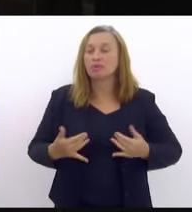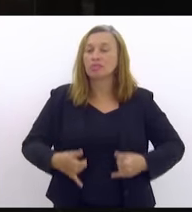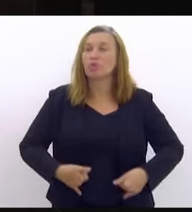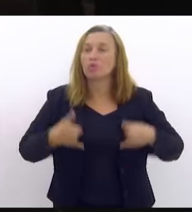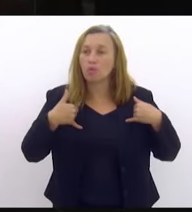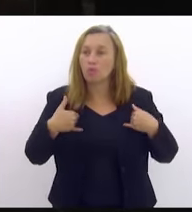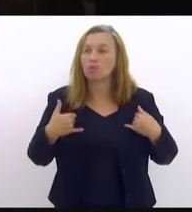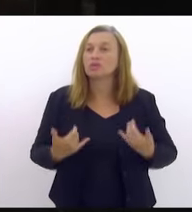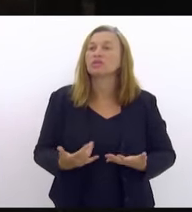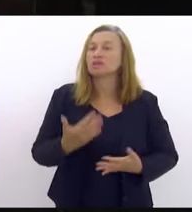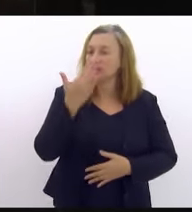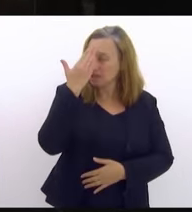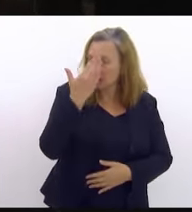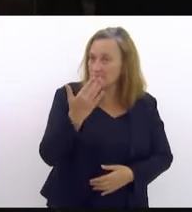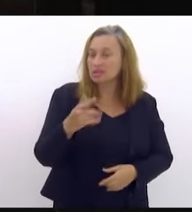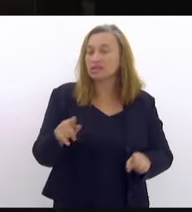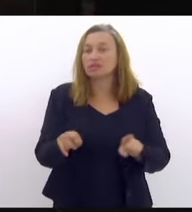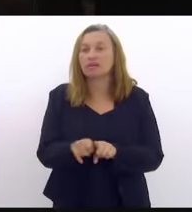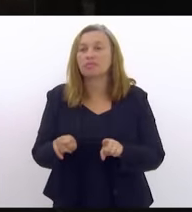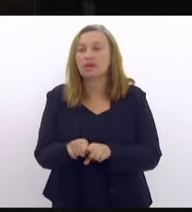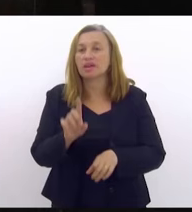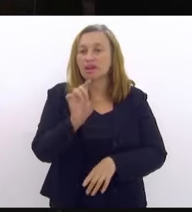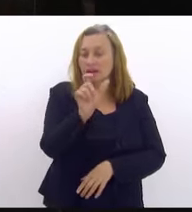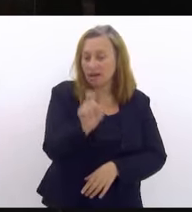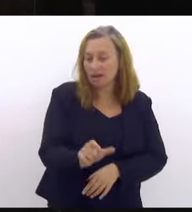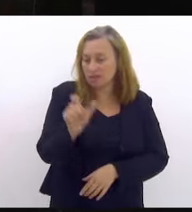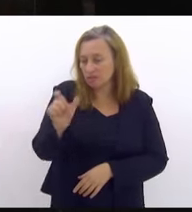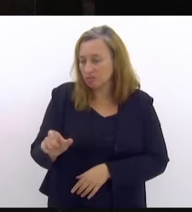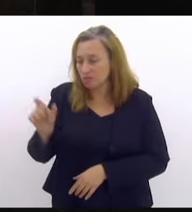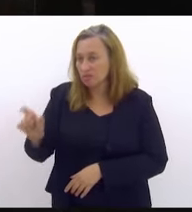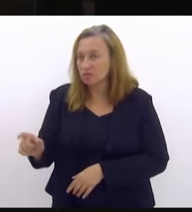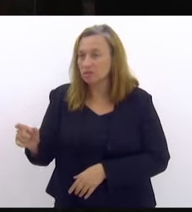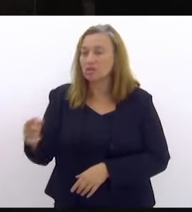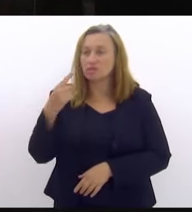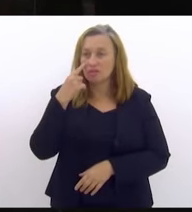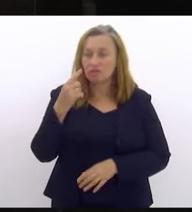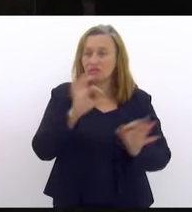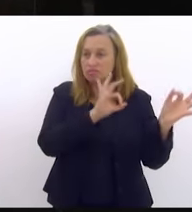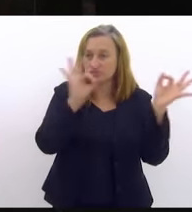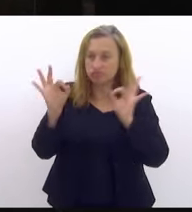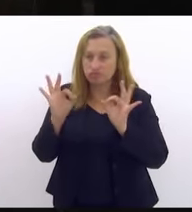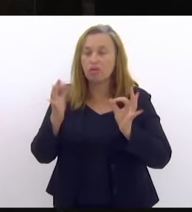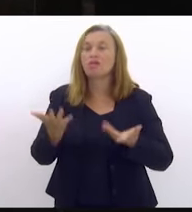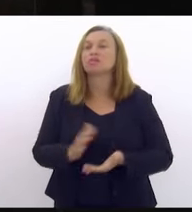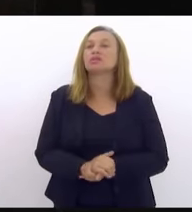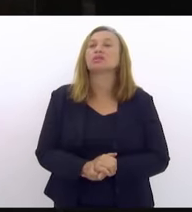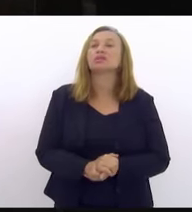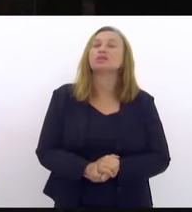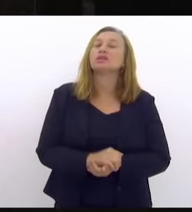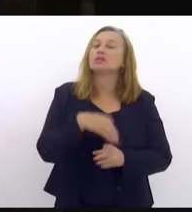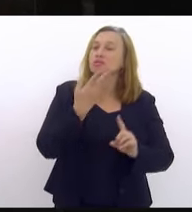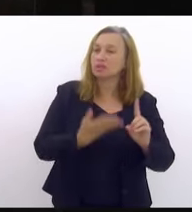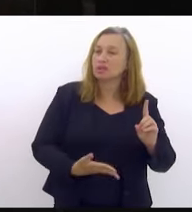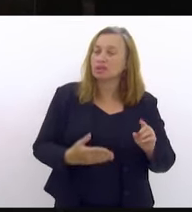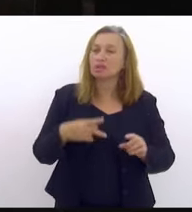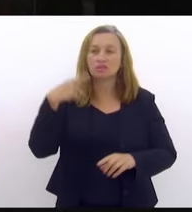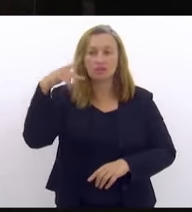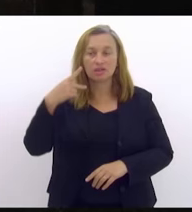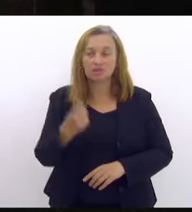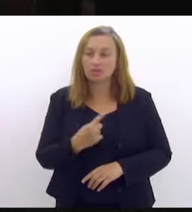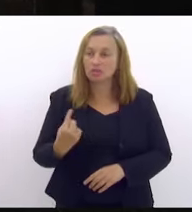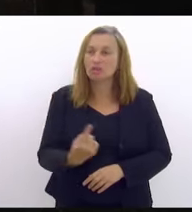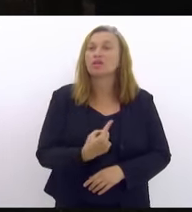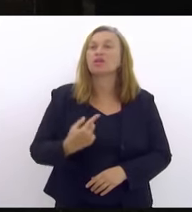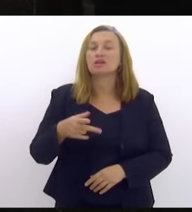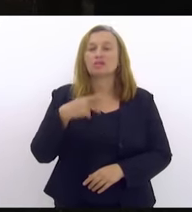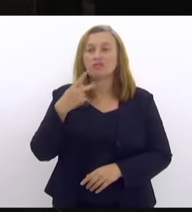grande. Quero agradecer também a cada um que veio hoje aqui para assistir essa homenagem, né, de todos nós, vereadores, e